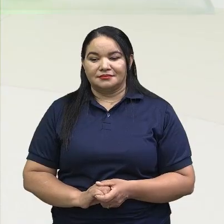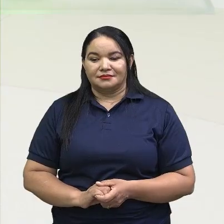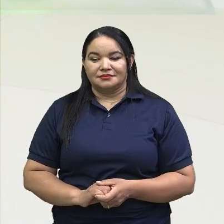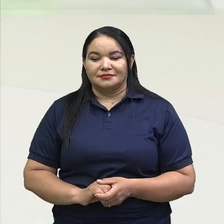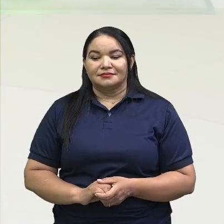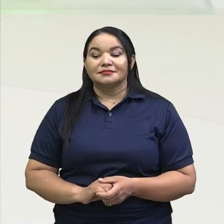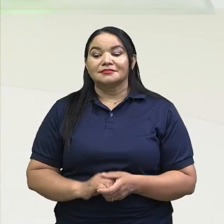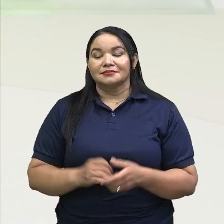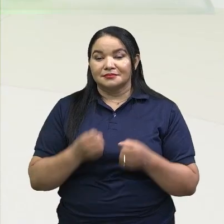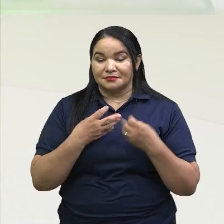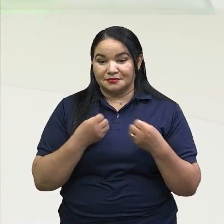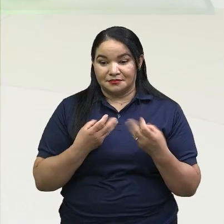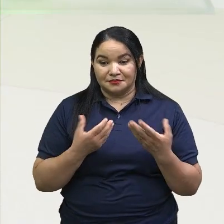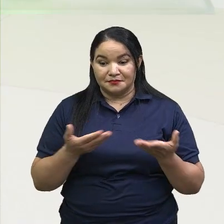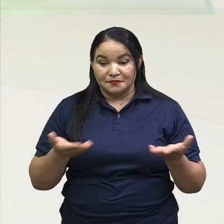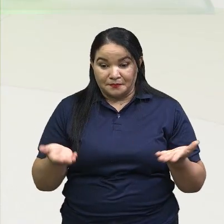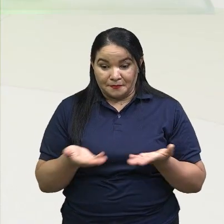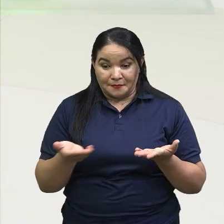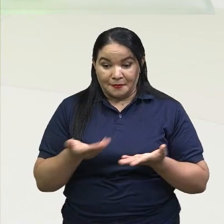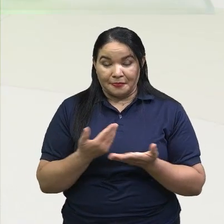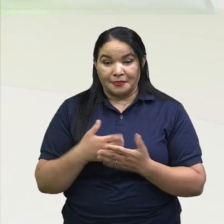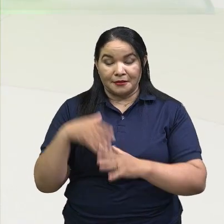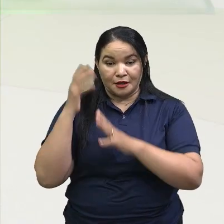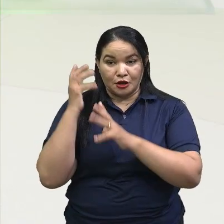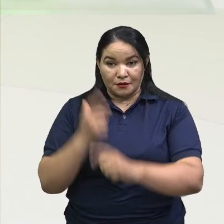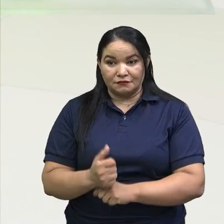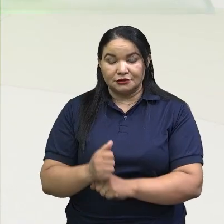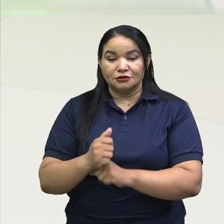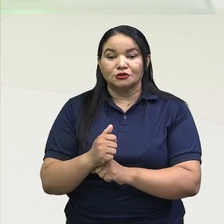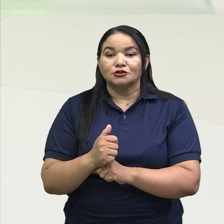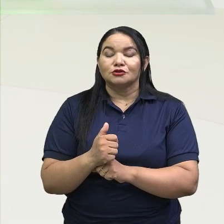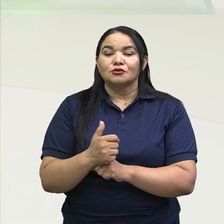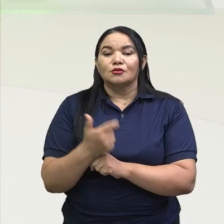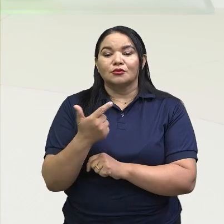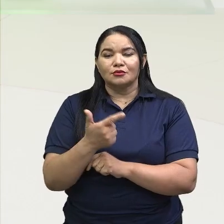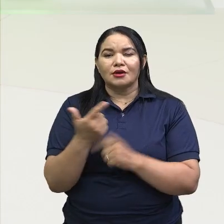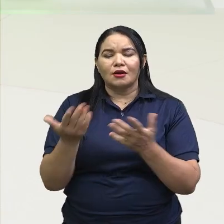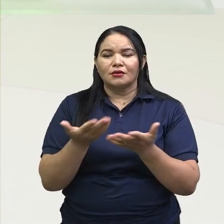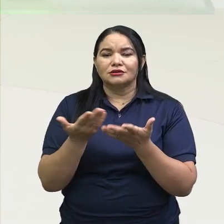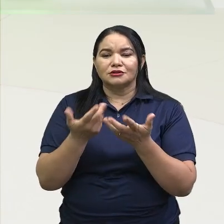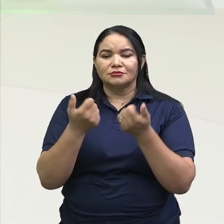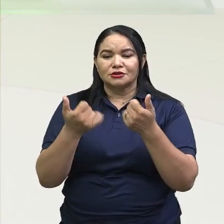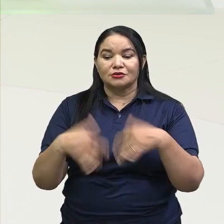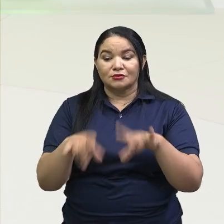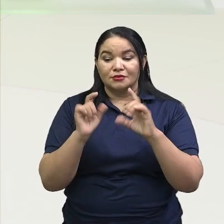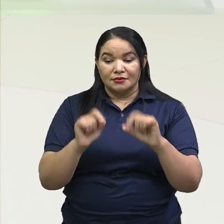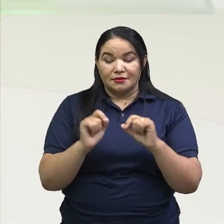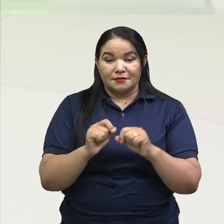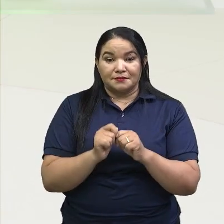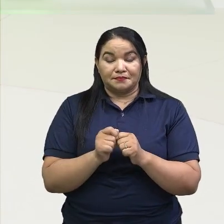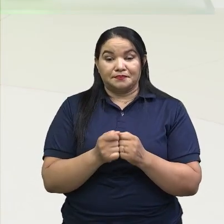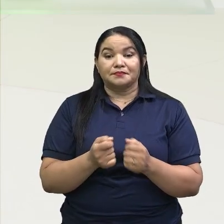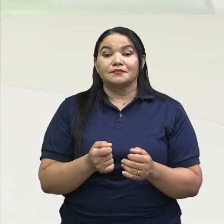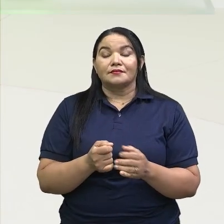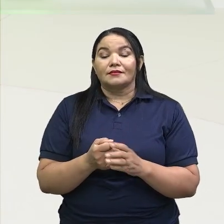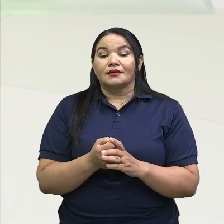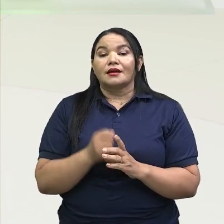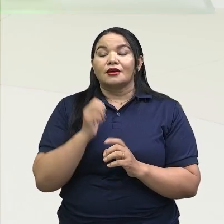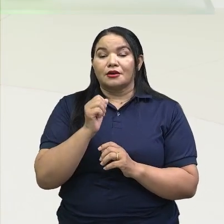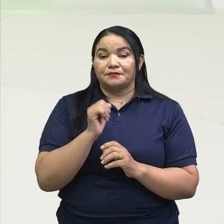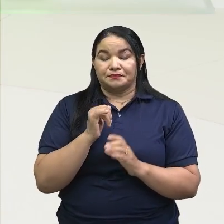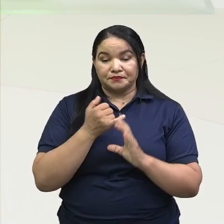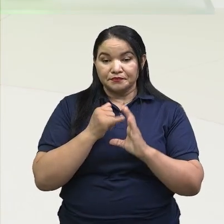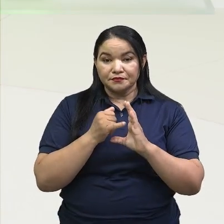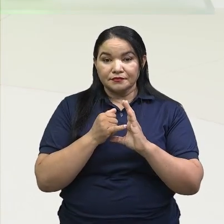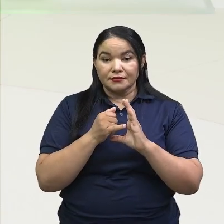Muito bem, pessoal. Na nossa revisão 2, vamos iniciar falando da eletrodinâmica. Tudo que